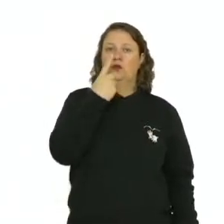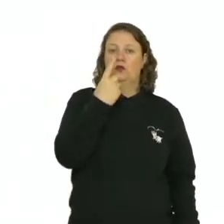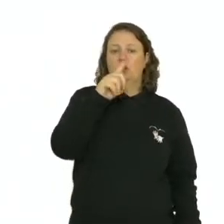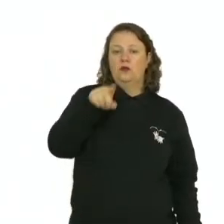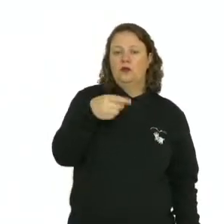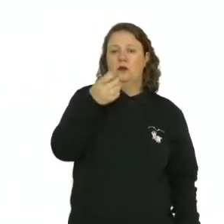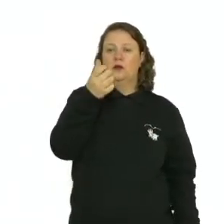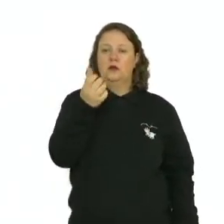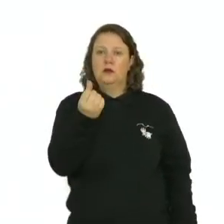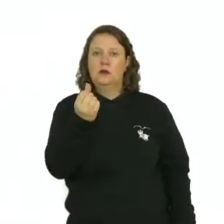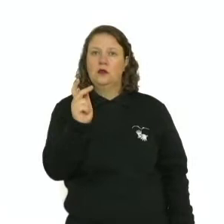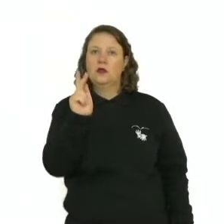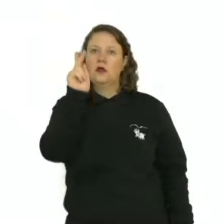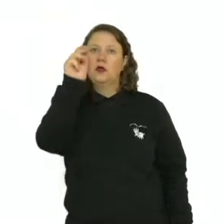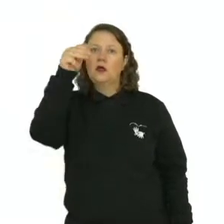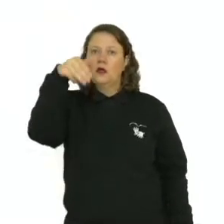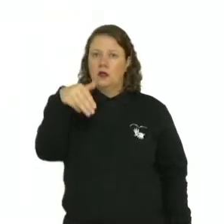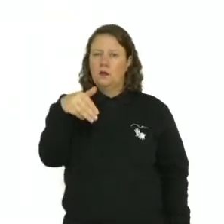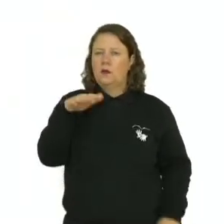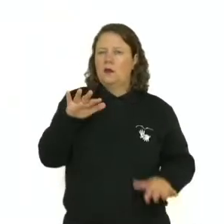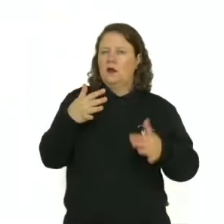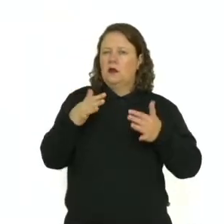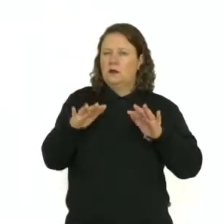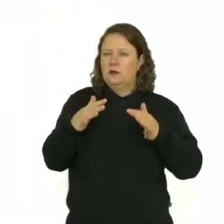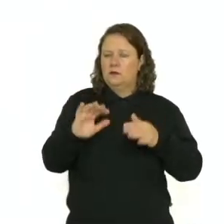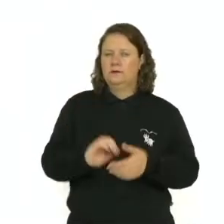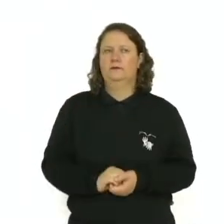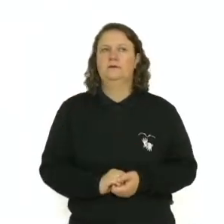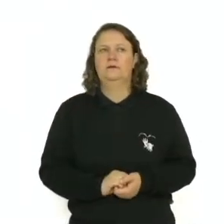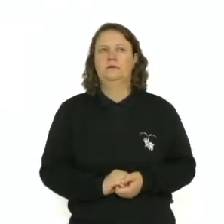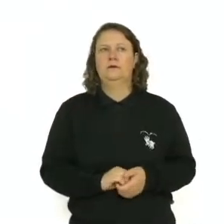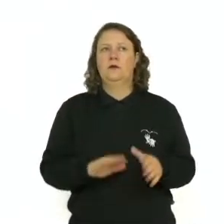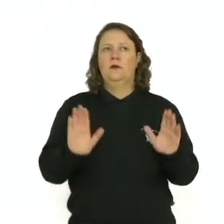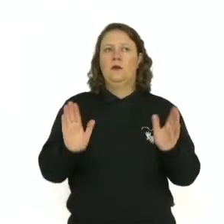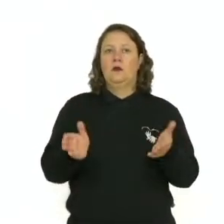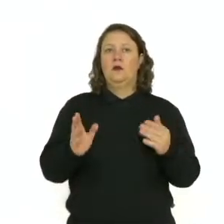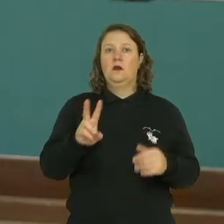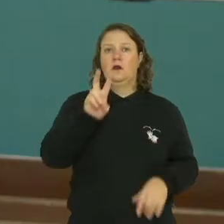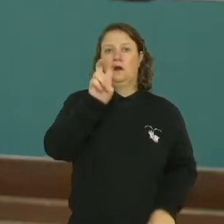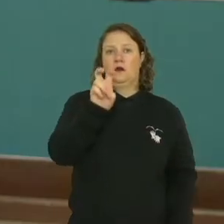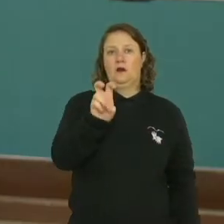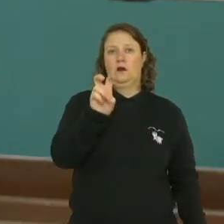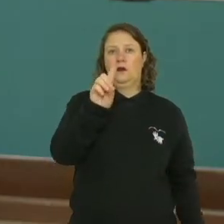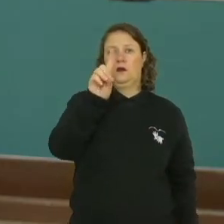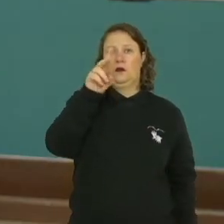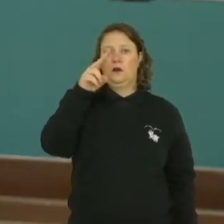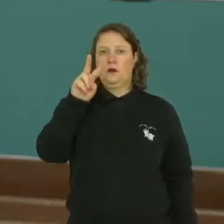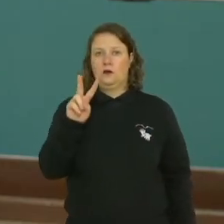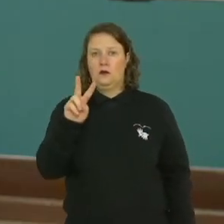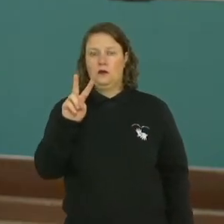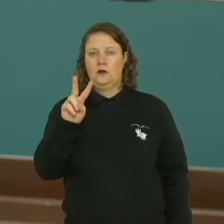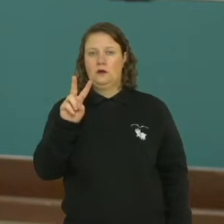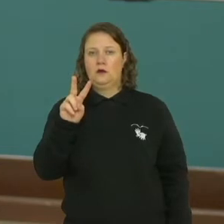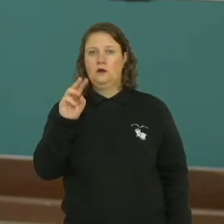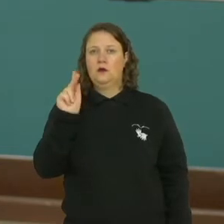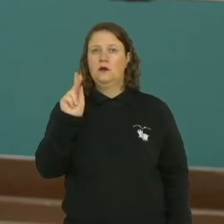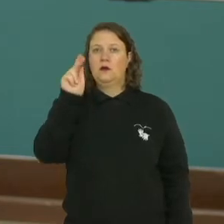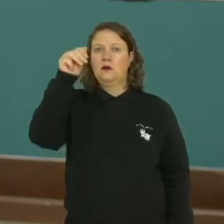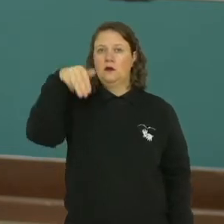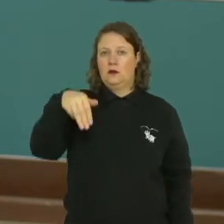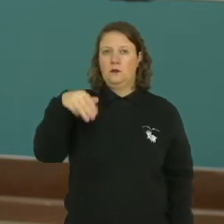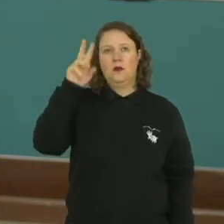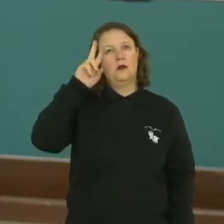km aproximadamente. Quantas milhas há em 512 quilômetros? Então, lembra aqui das ideias associadas